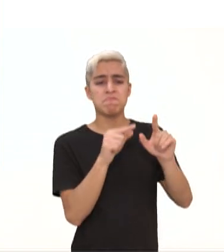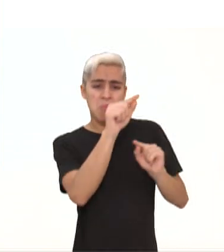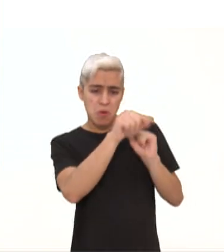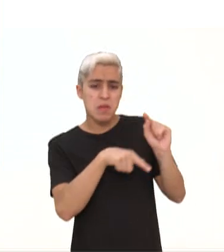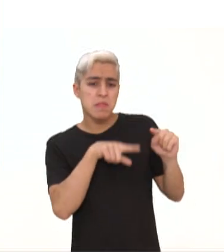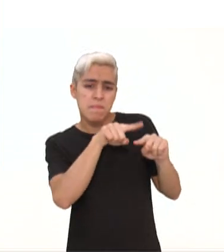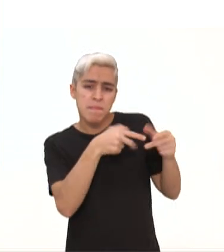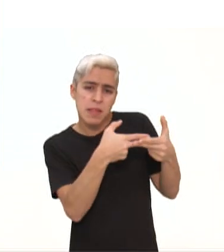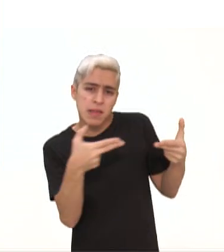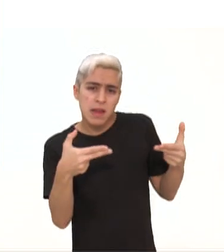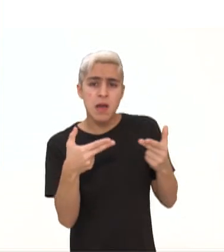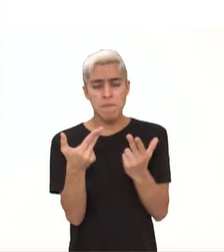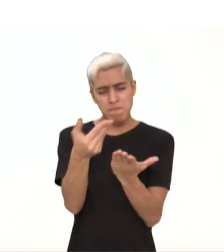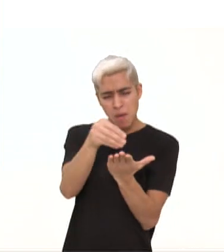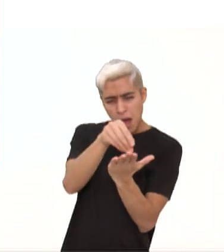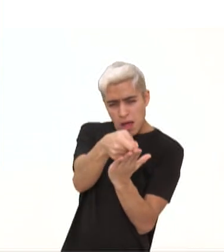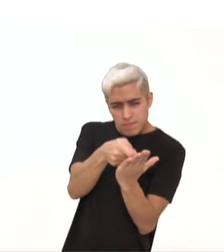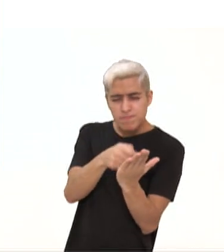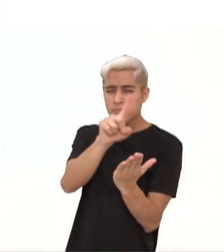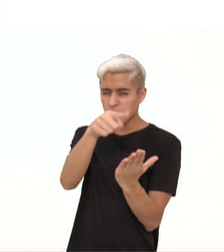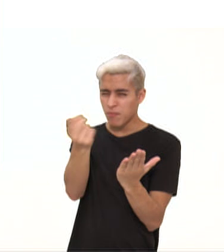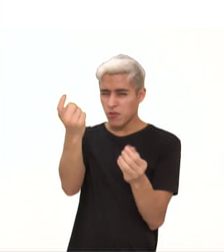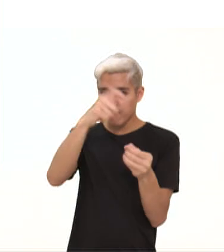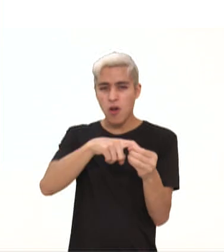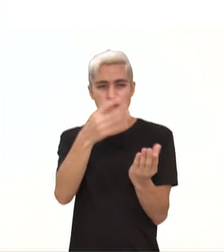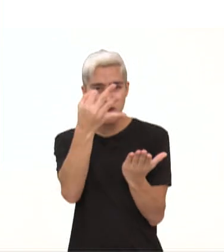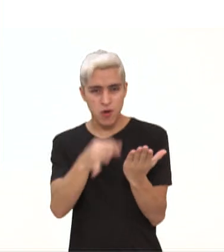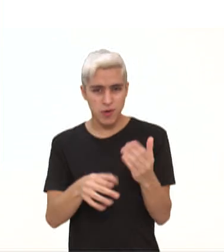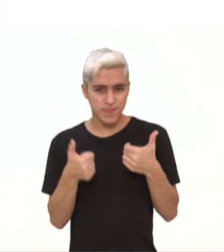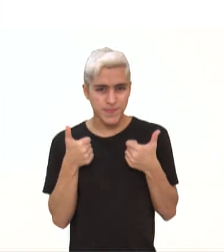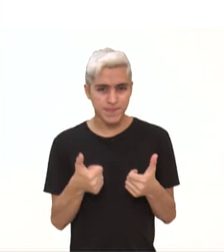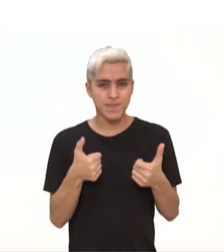matéria-prima? Anotem lá no caderno e nós já corrigimos.